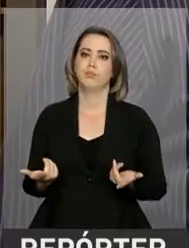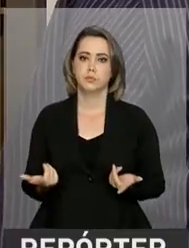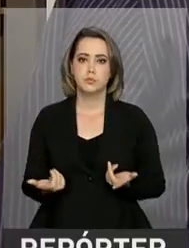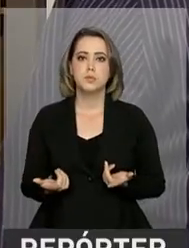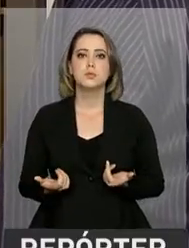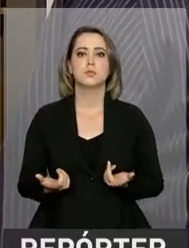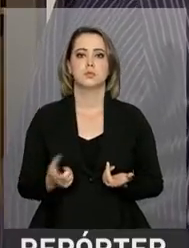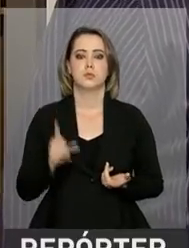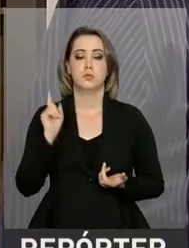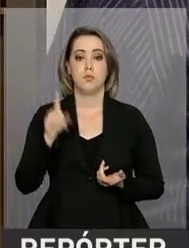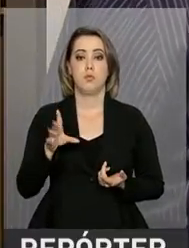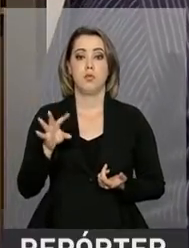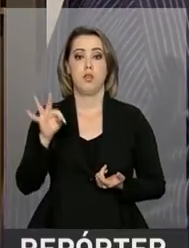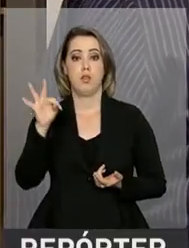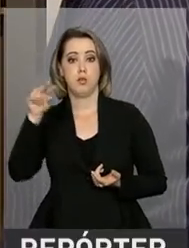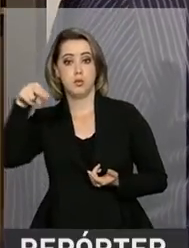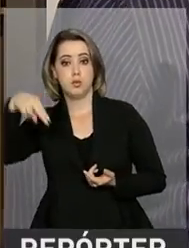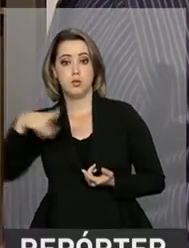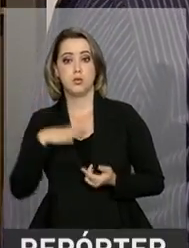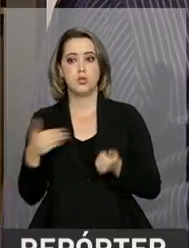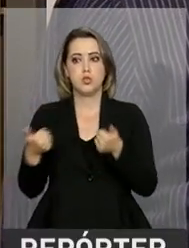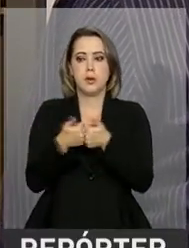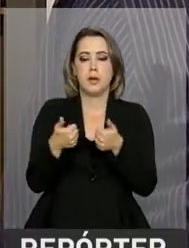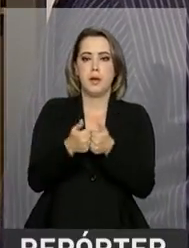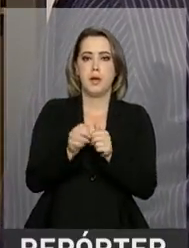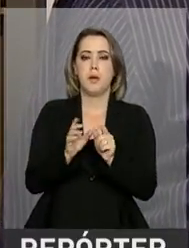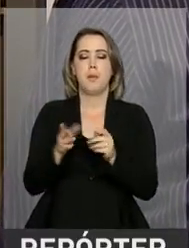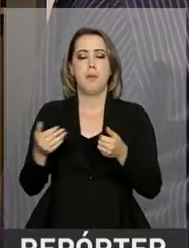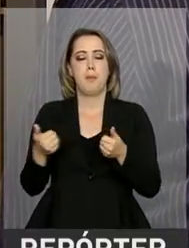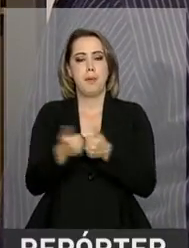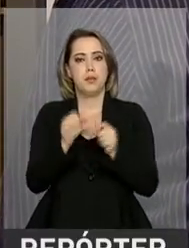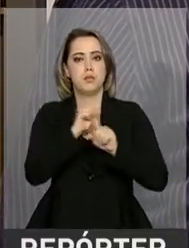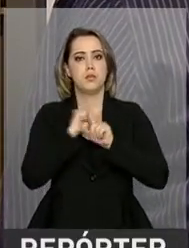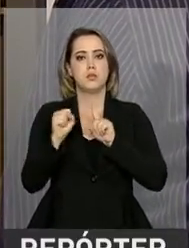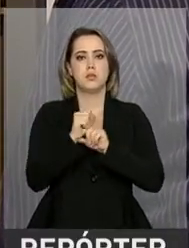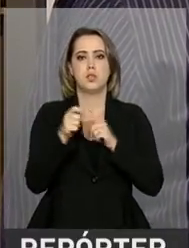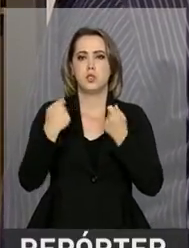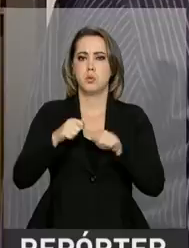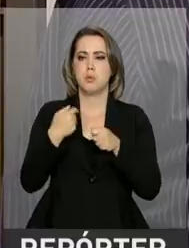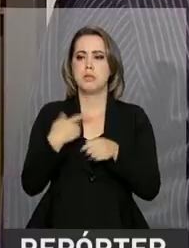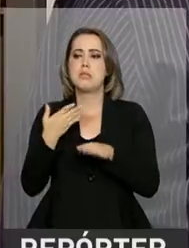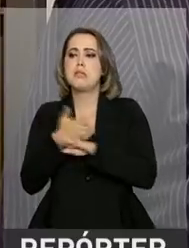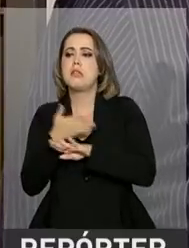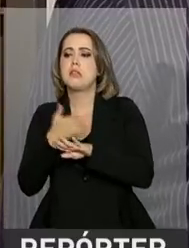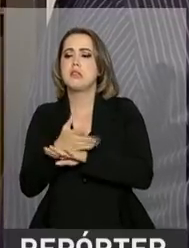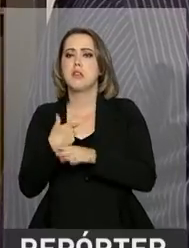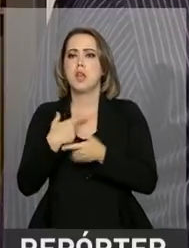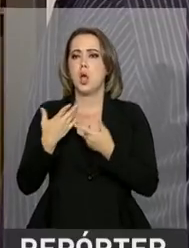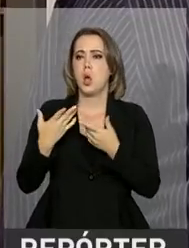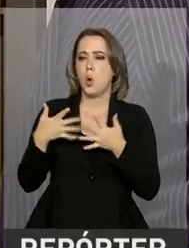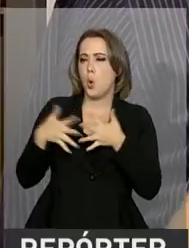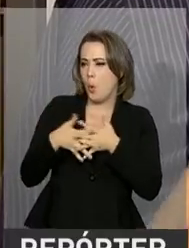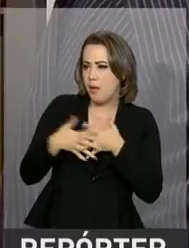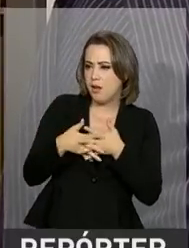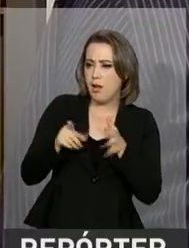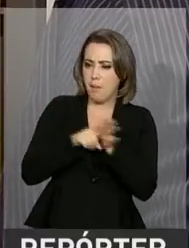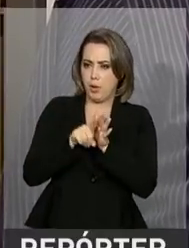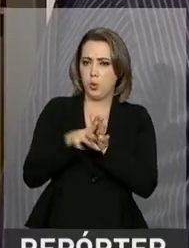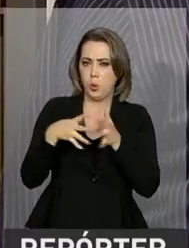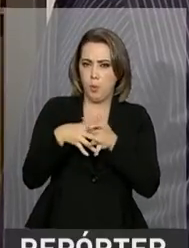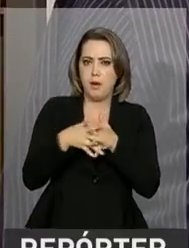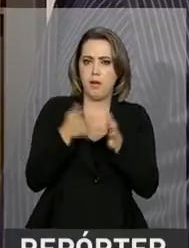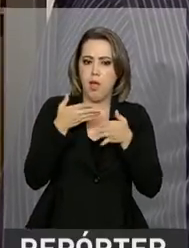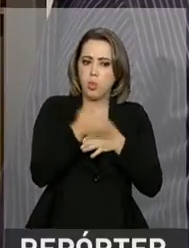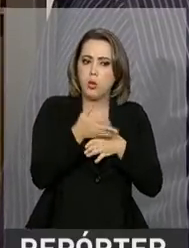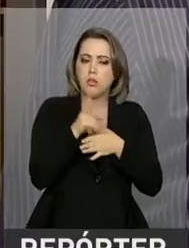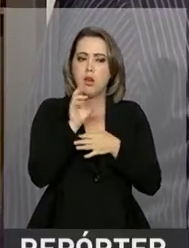essa. É o Tesouro chegando mais próximo da sociedade. E para acessar, precisa fazer algum tipo de login? Tem alguma complicação? Qualquer um consegue